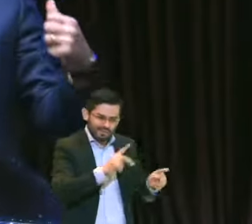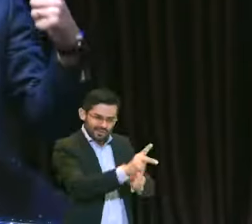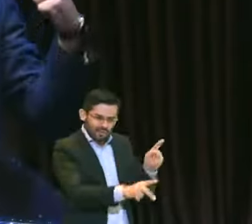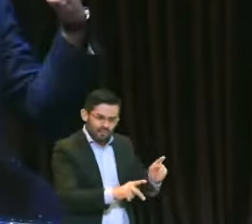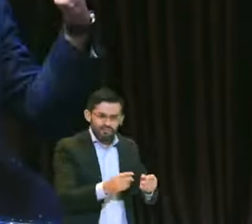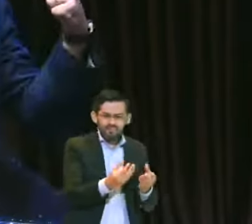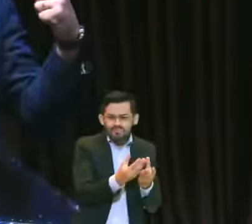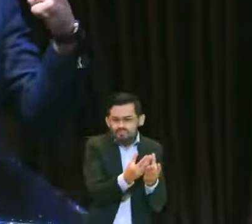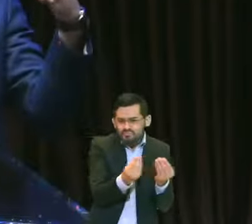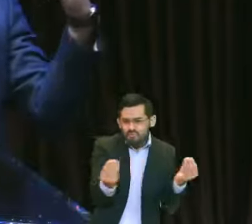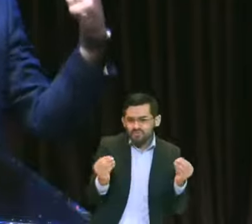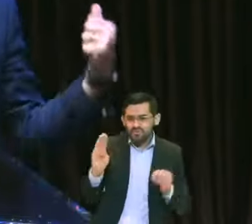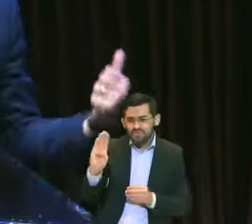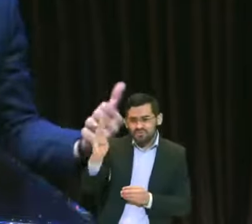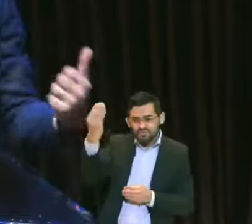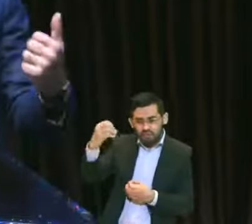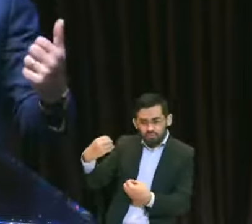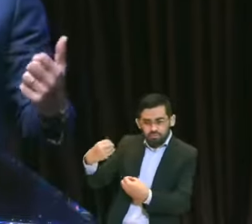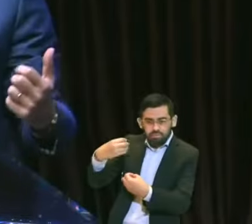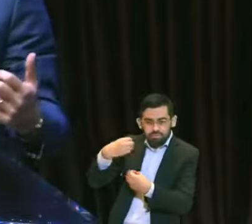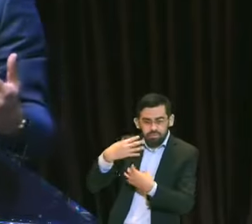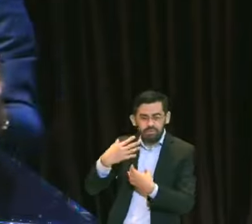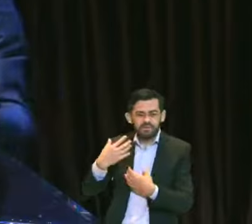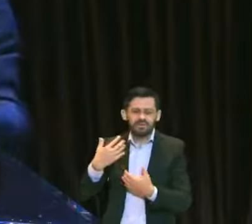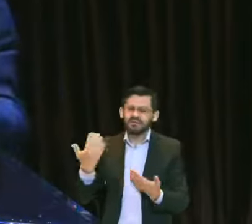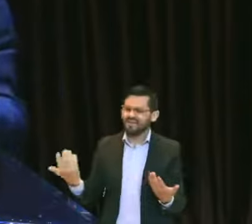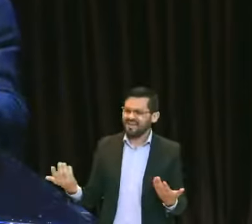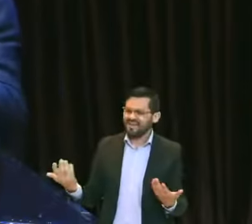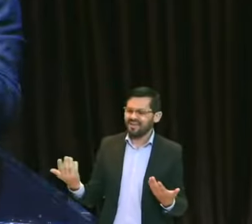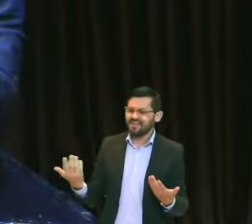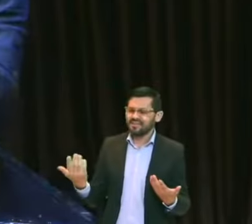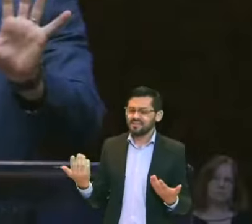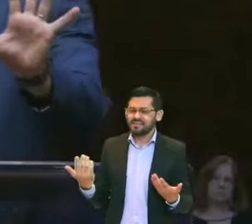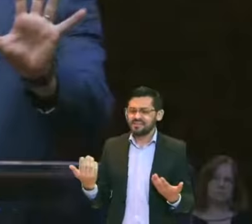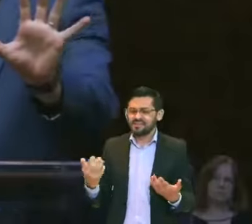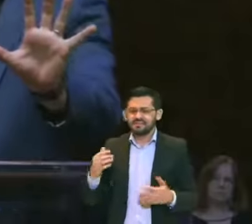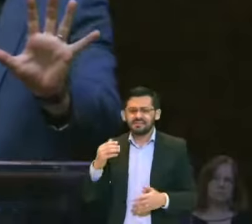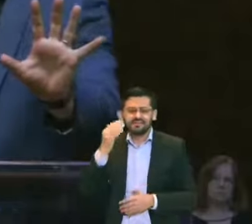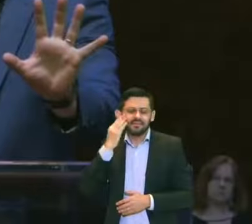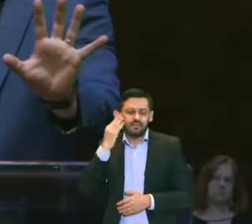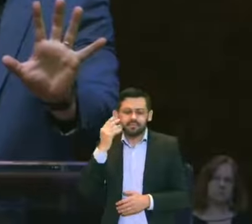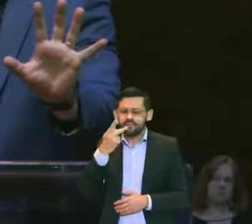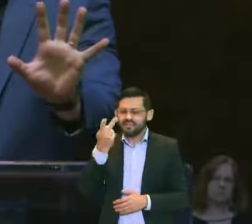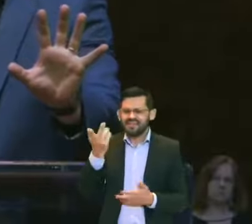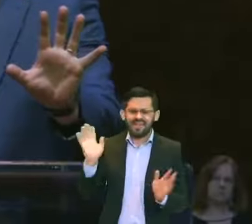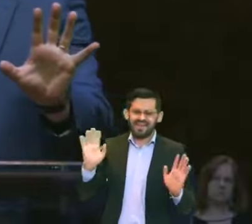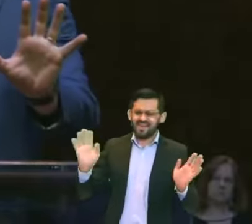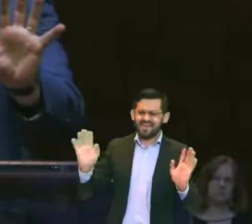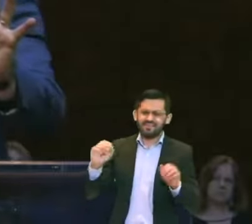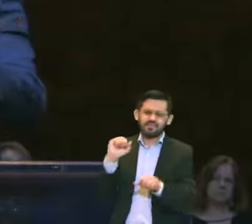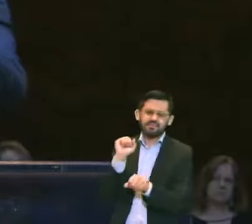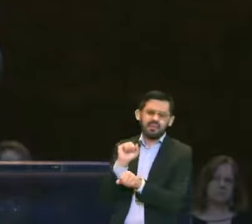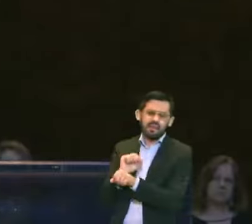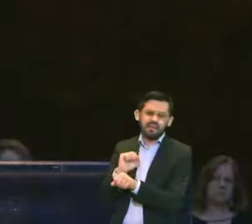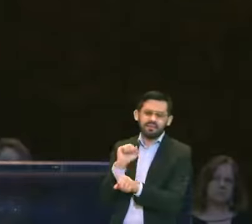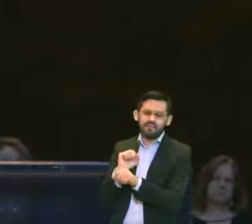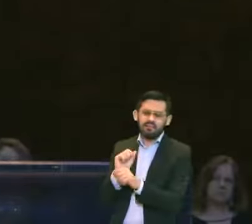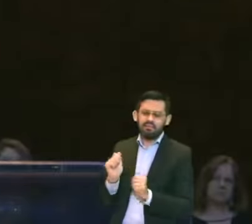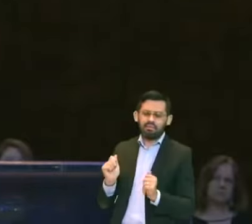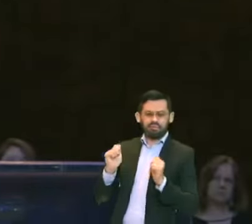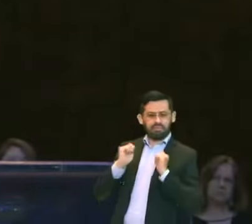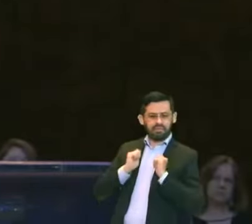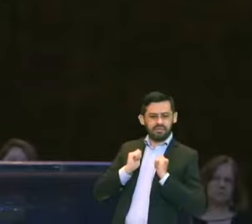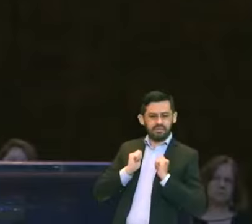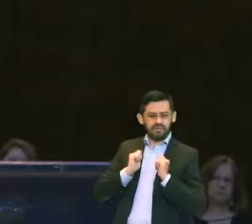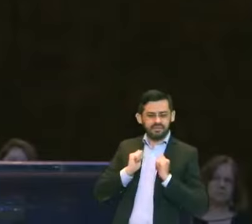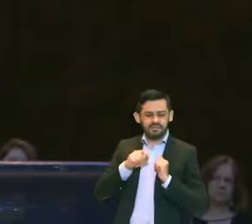causa dos falsos ensinamentos, tinham ligado o modo sobrevivência, e eles iam para a beira